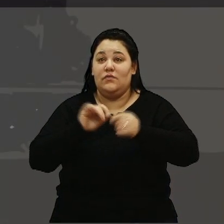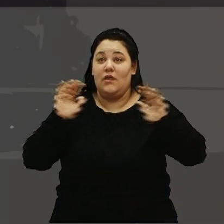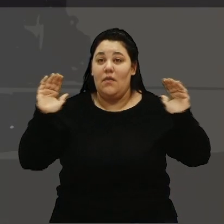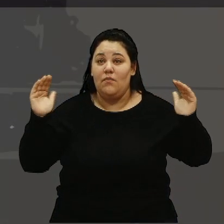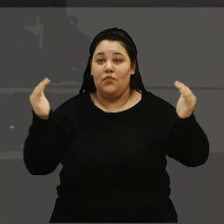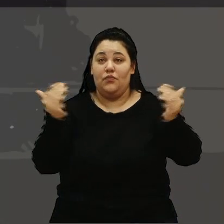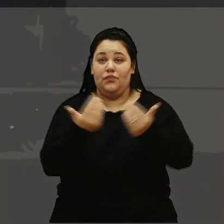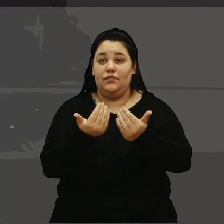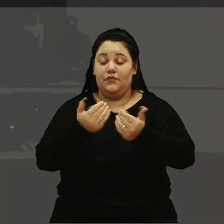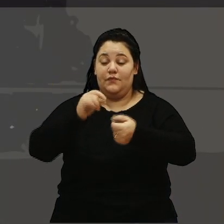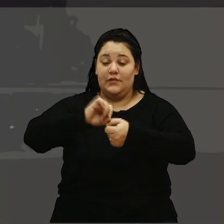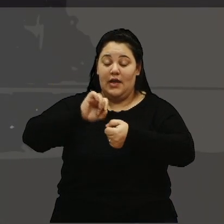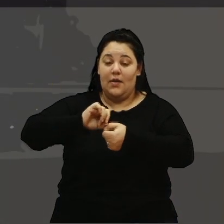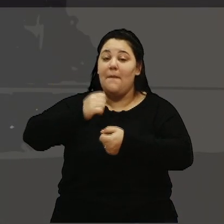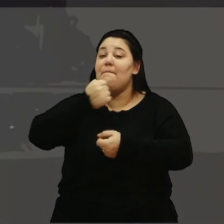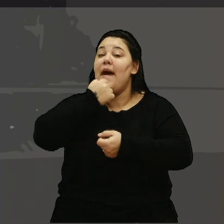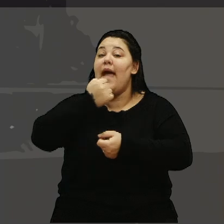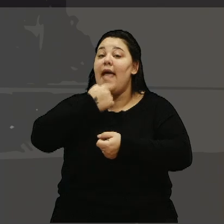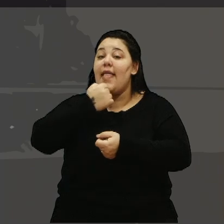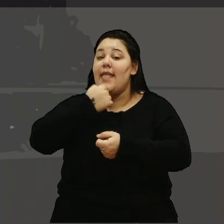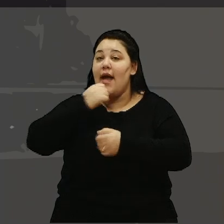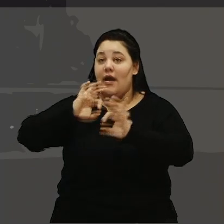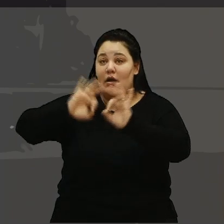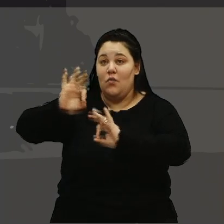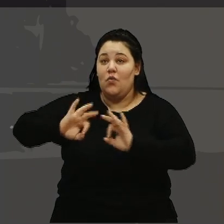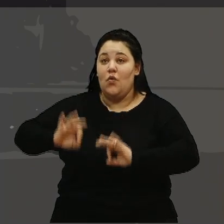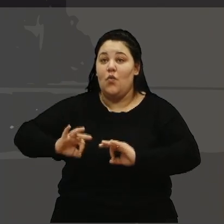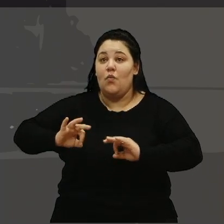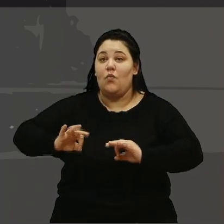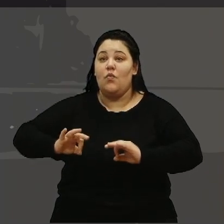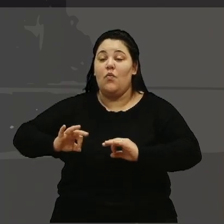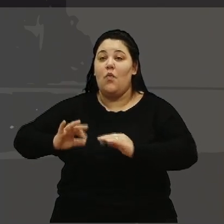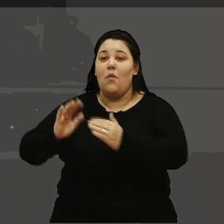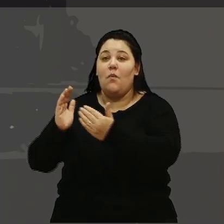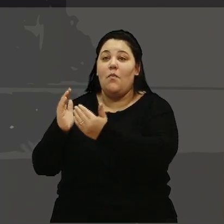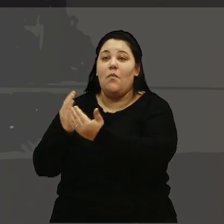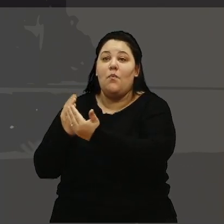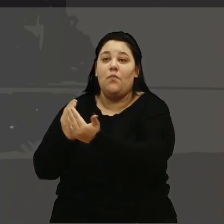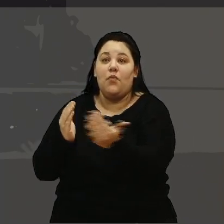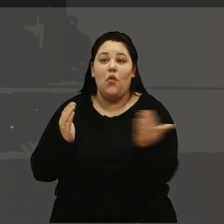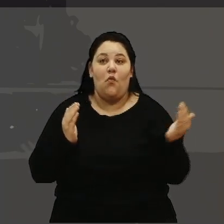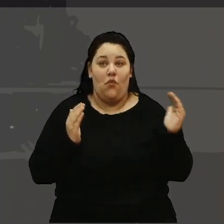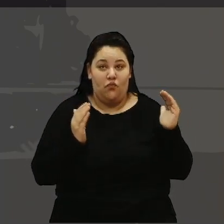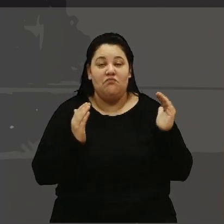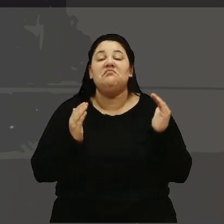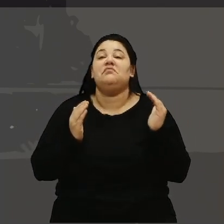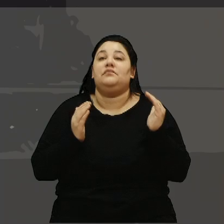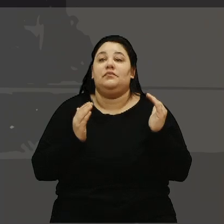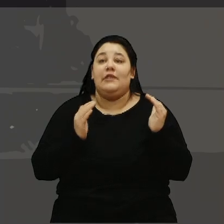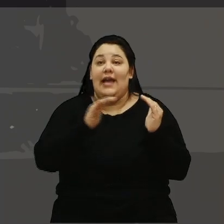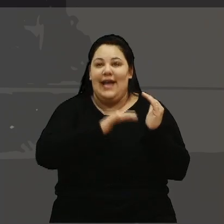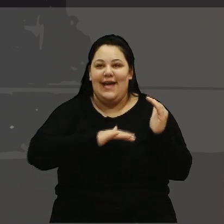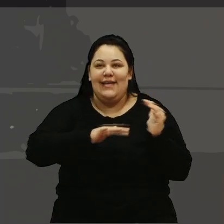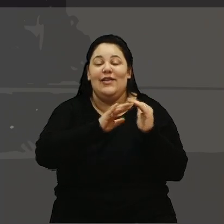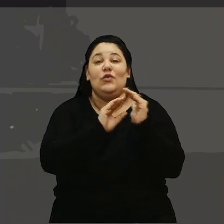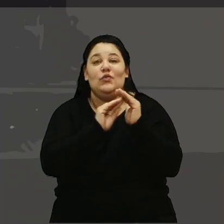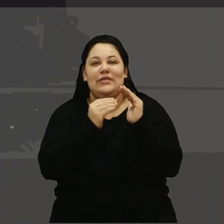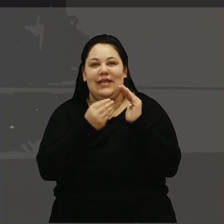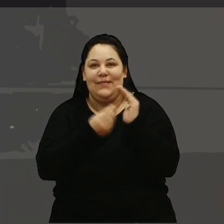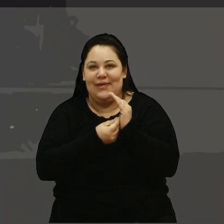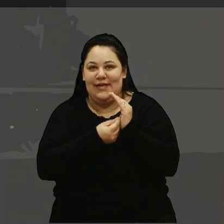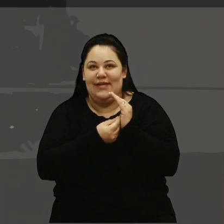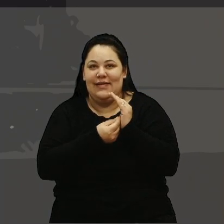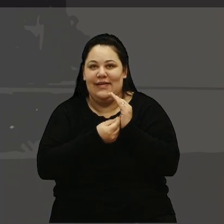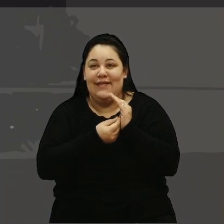as pedras, puxaram os muros para cima, jatearam, e ficou muito bom a área do SAMAI. E essa área de